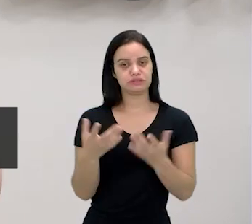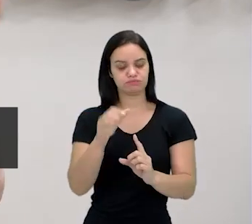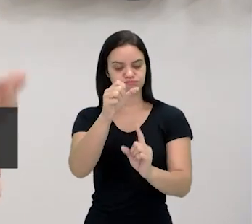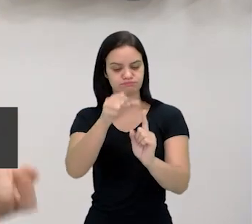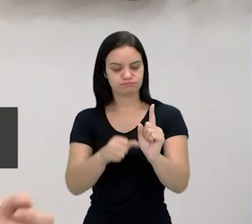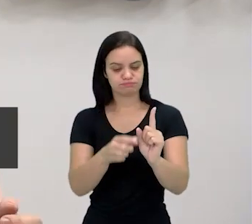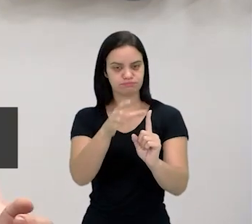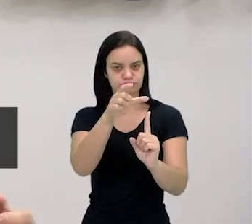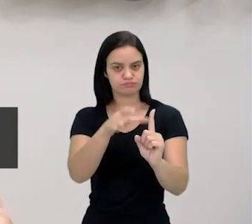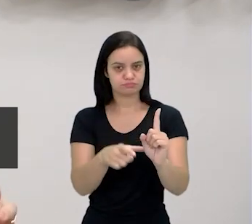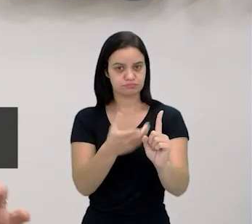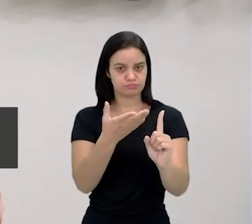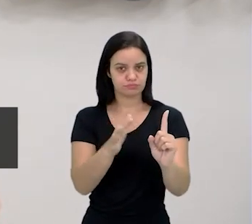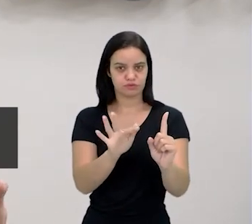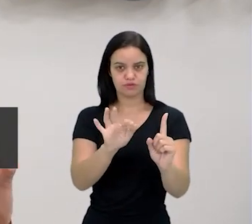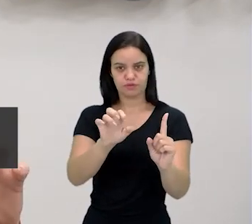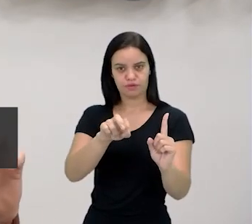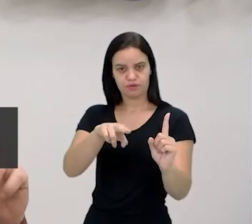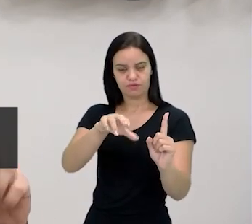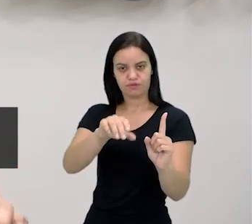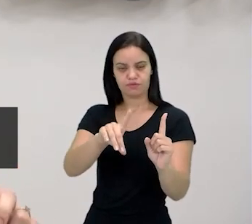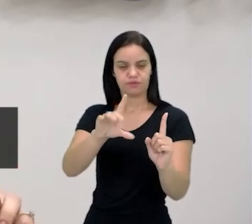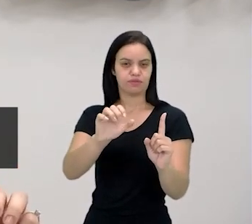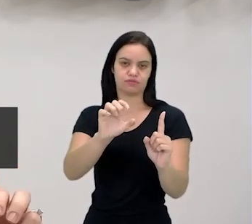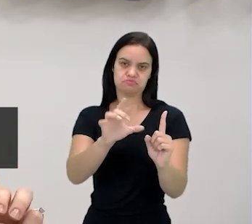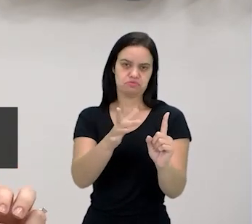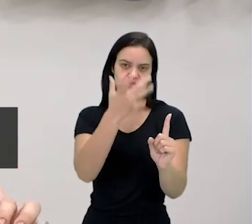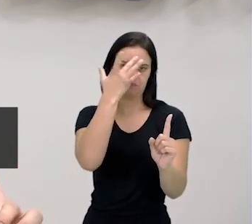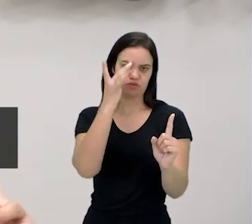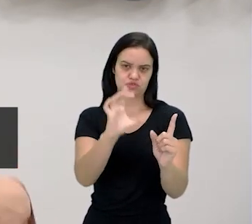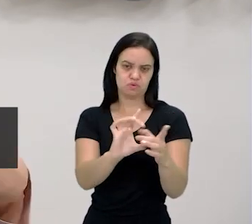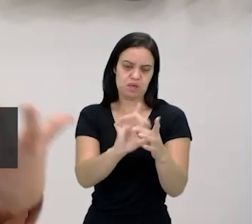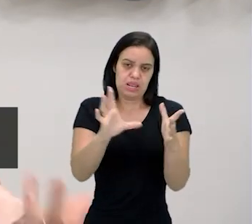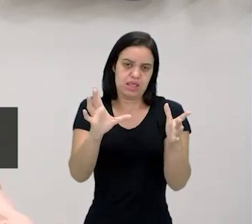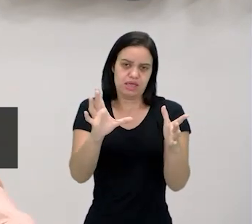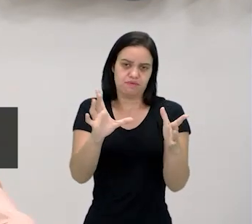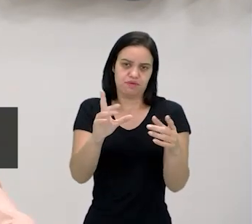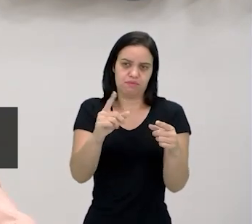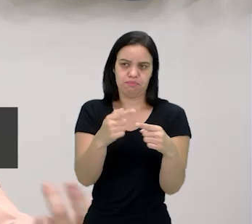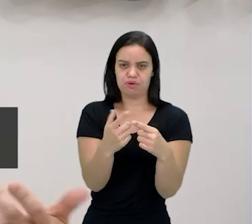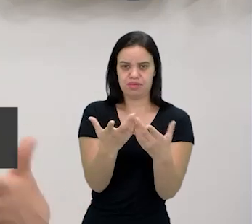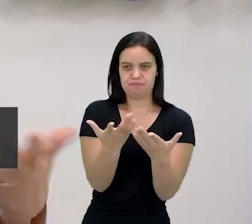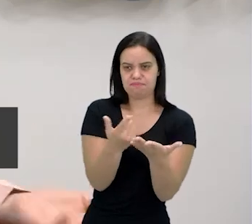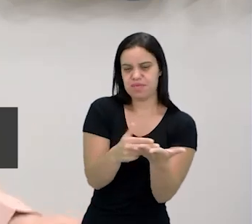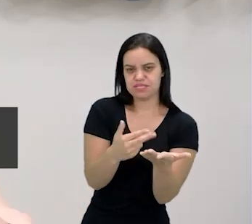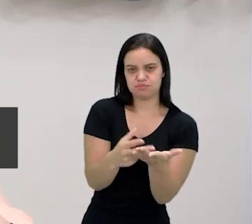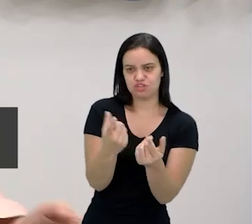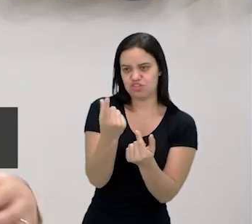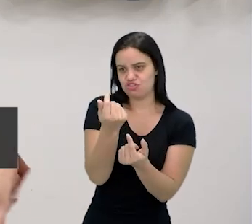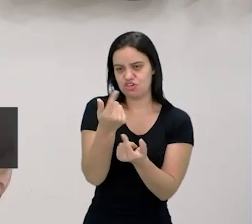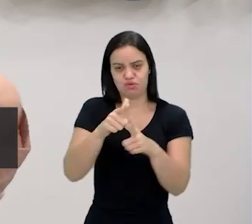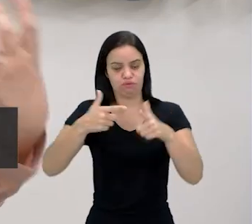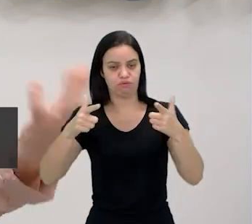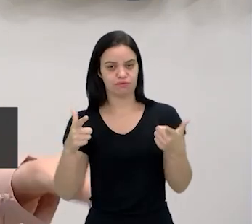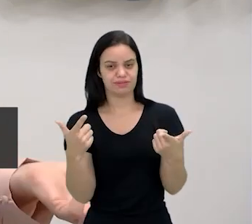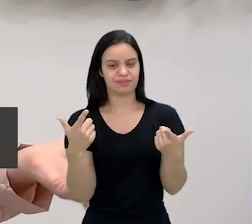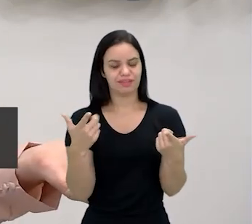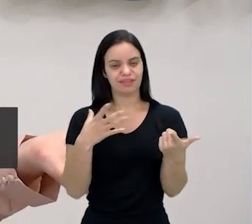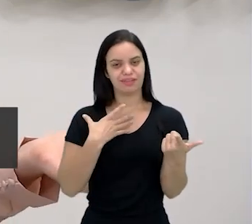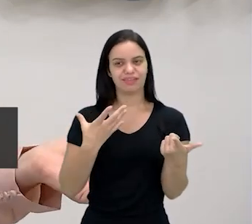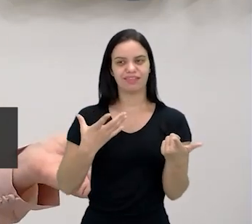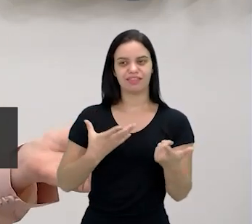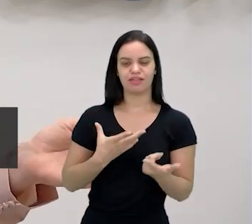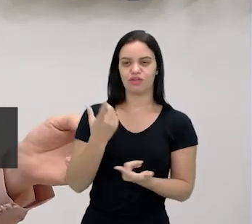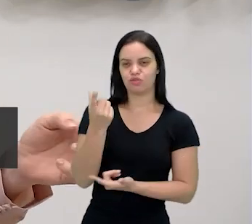ele é assim, característico do homem livre, porque ele, embora não tenha dinheiro, o pai tenha deixado uma pequena herança, ele usufrui desse